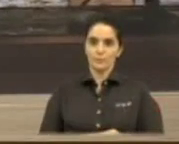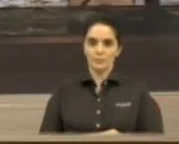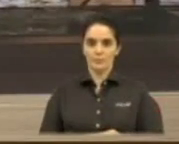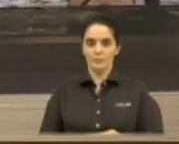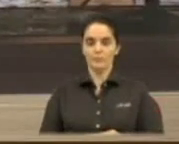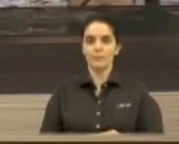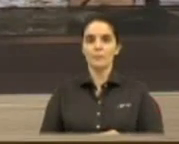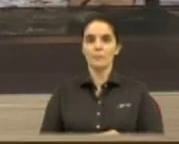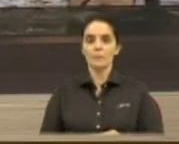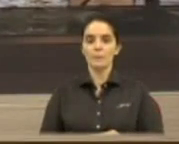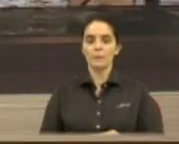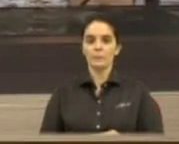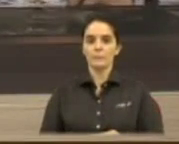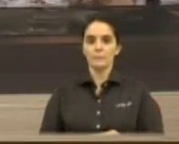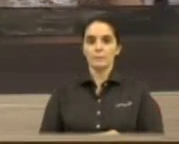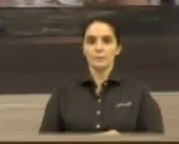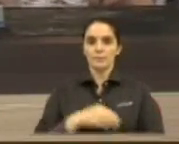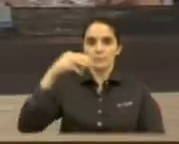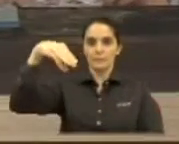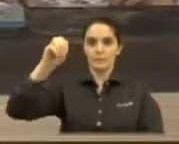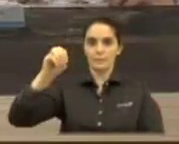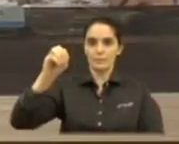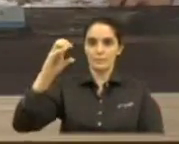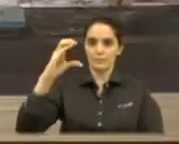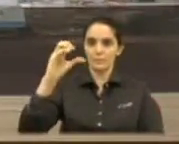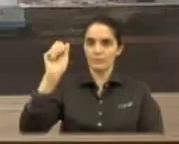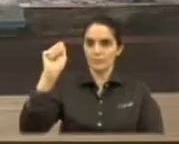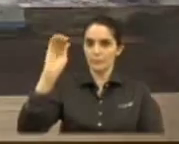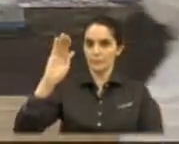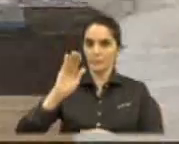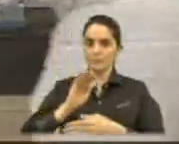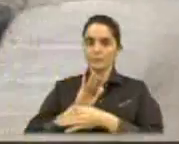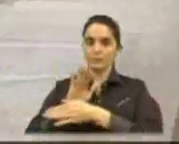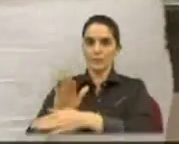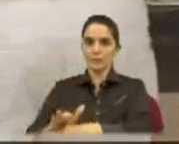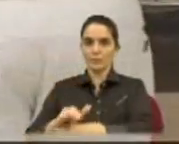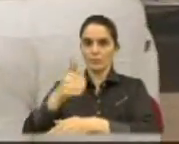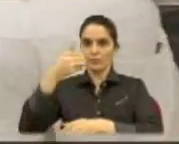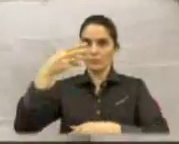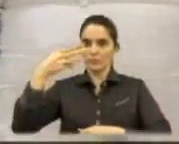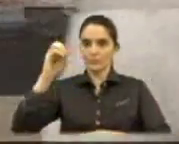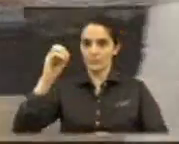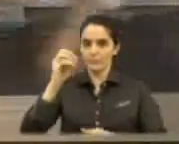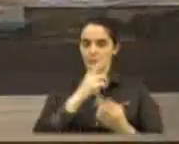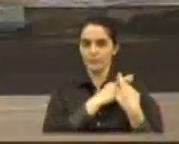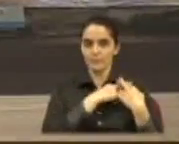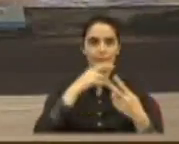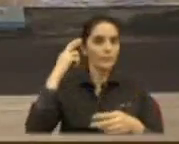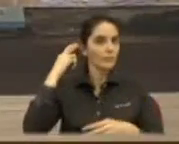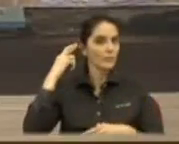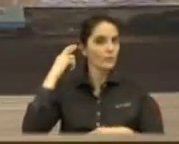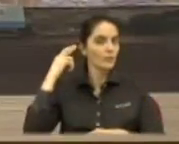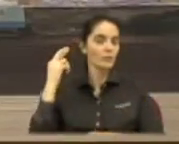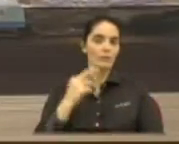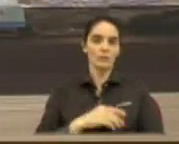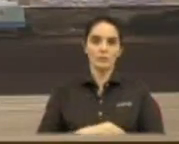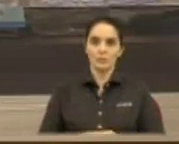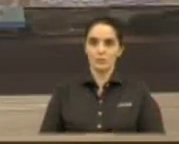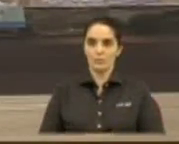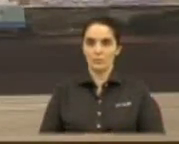vereadores. Agora a moção de apoio número 130 do vereador Ronei Costa